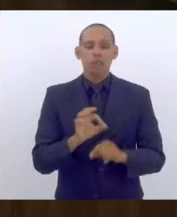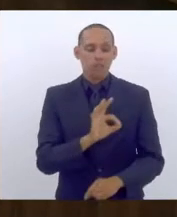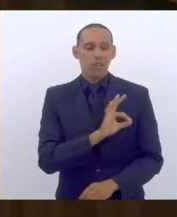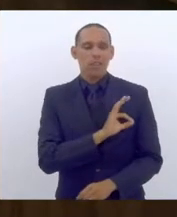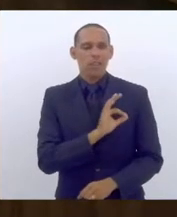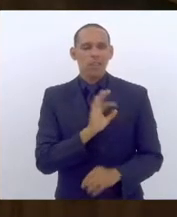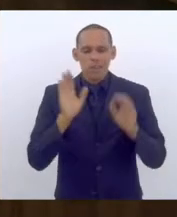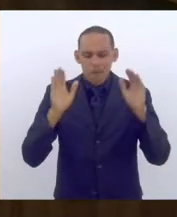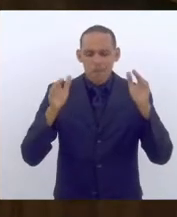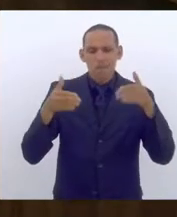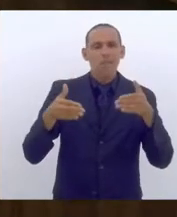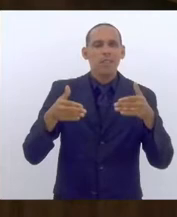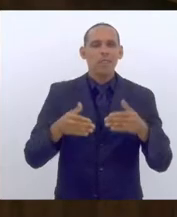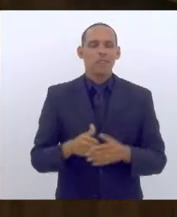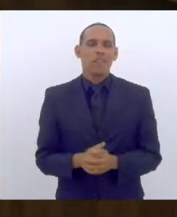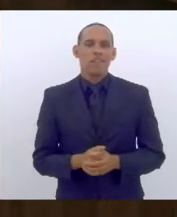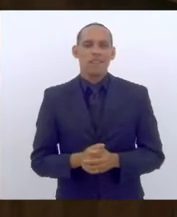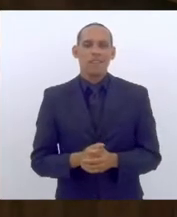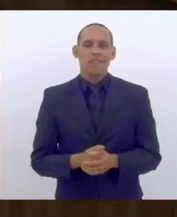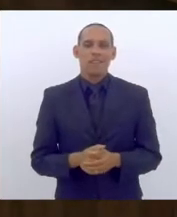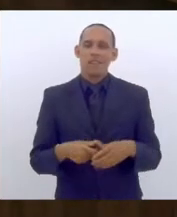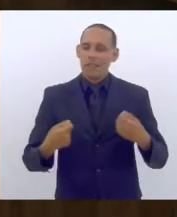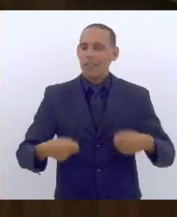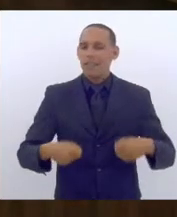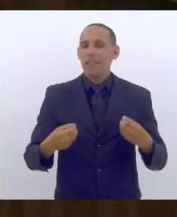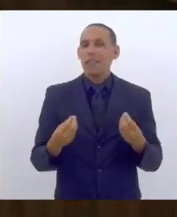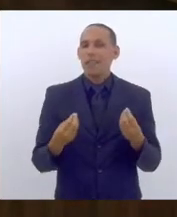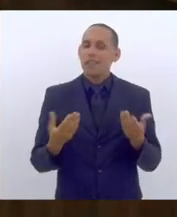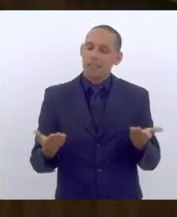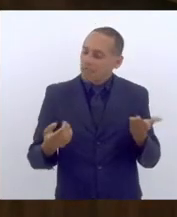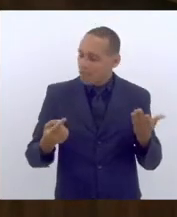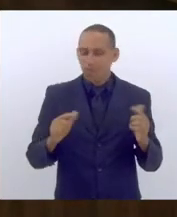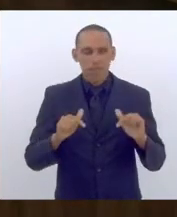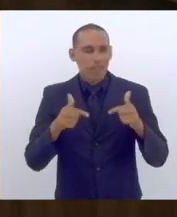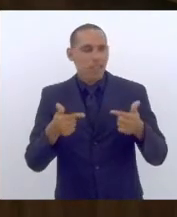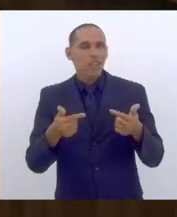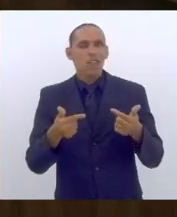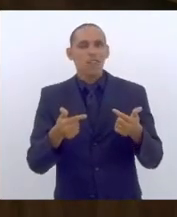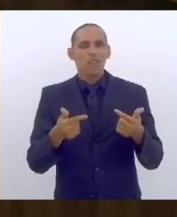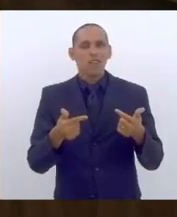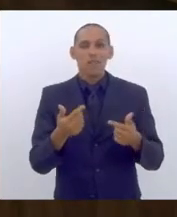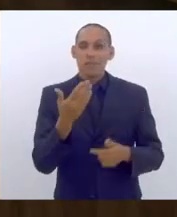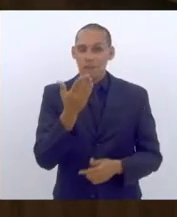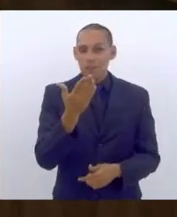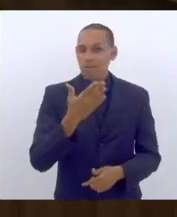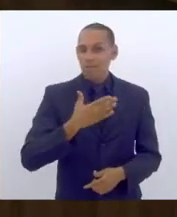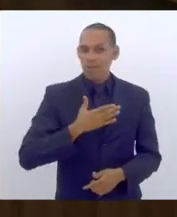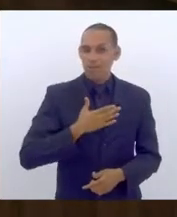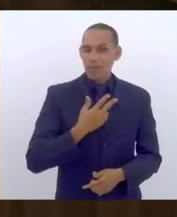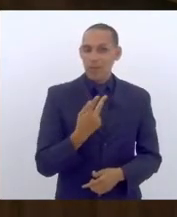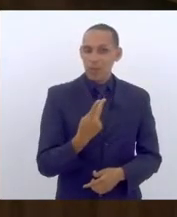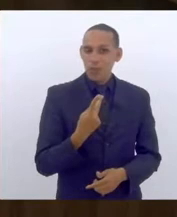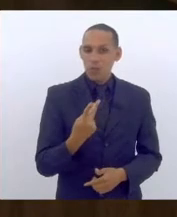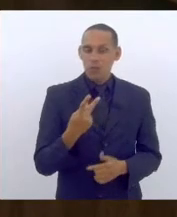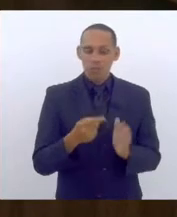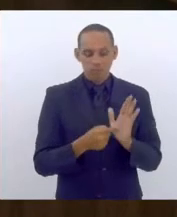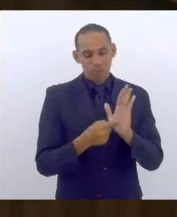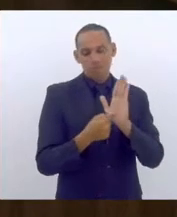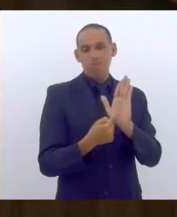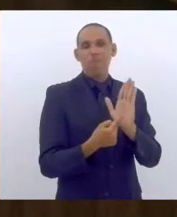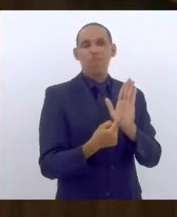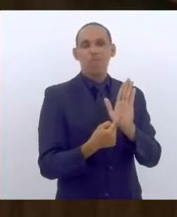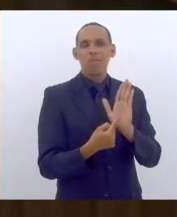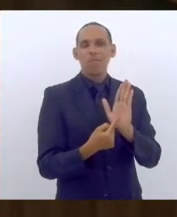assim específica daí Porque a iniciativa de vossa excelência em minha de apresentar